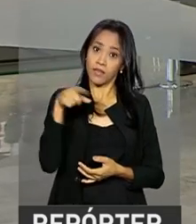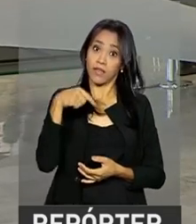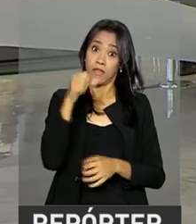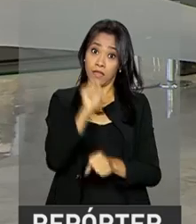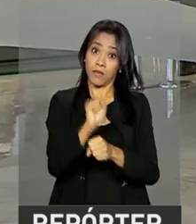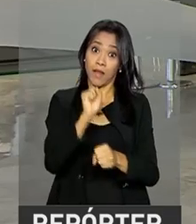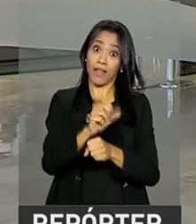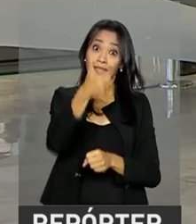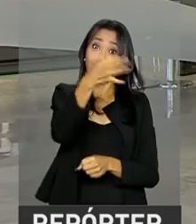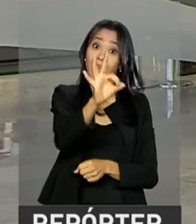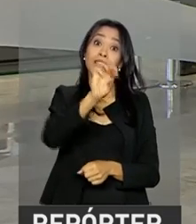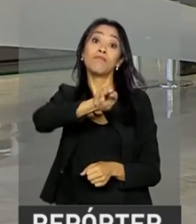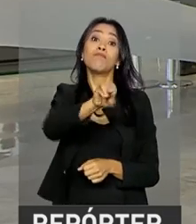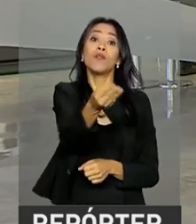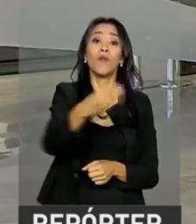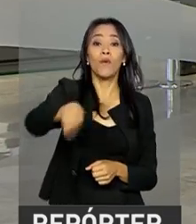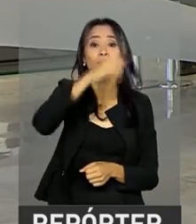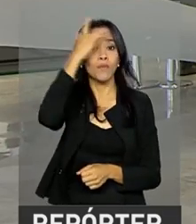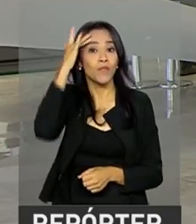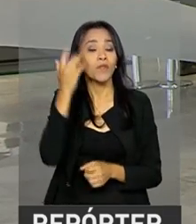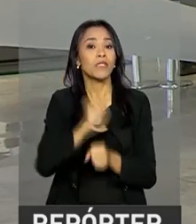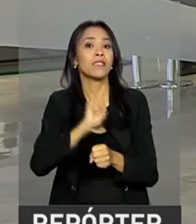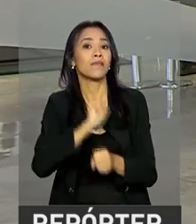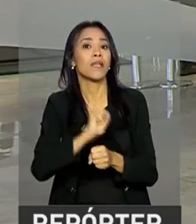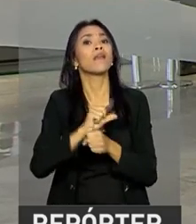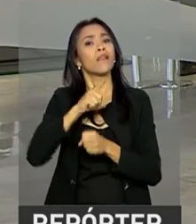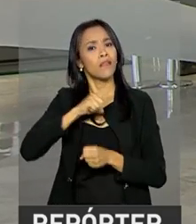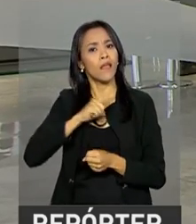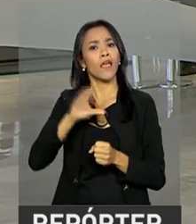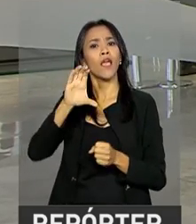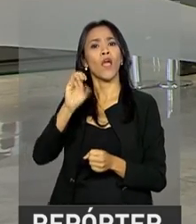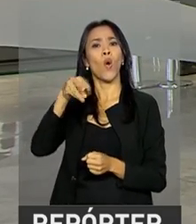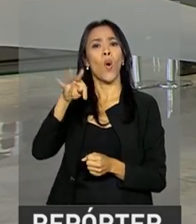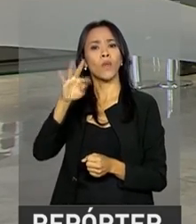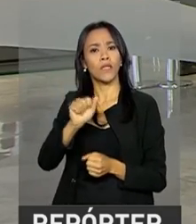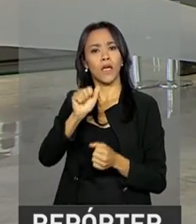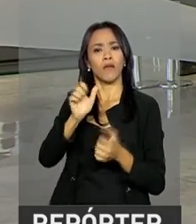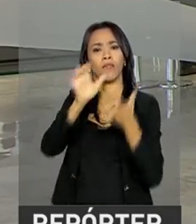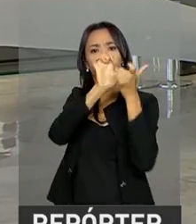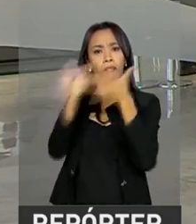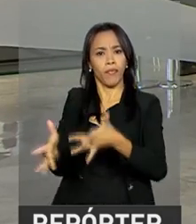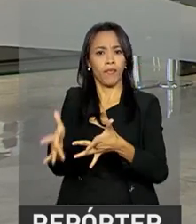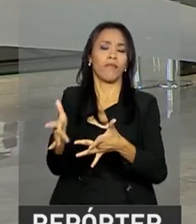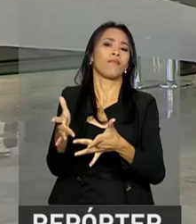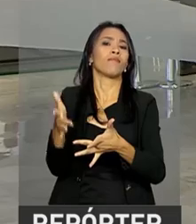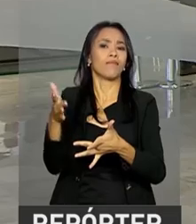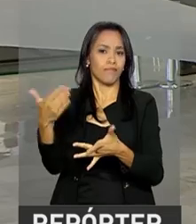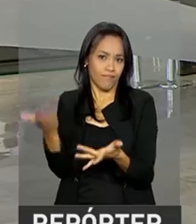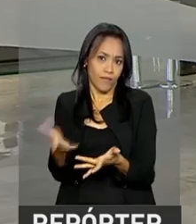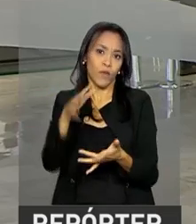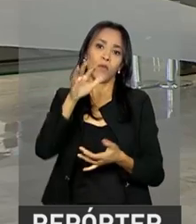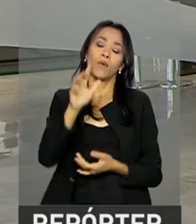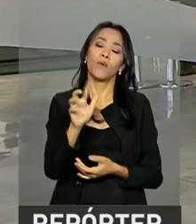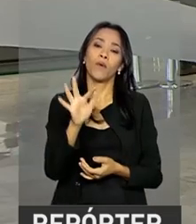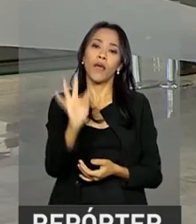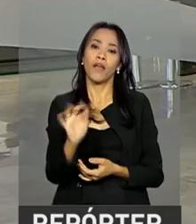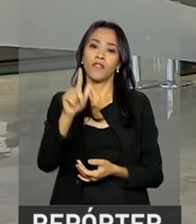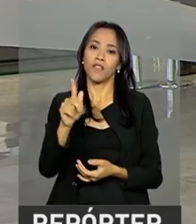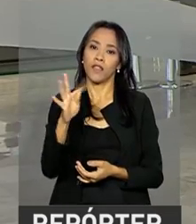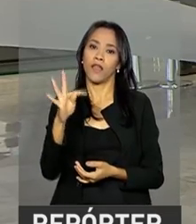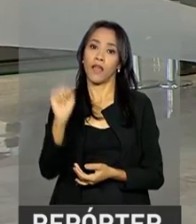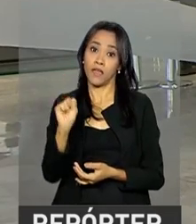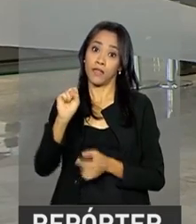10 milhões de trabalhadores que têm contas inativas e um dinheirinho para receber. Bom, o início